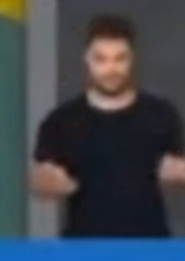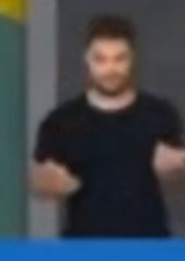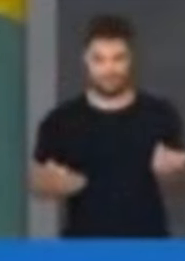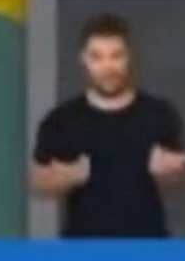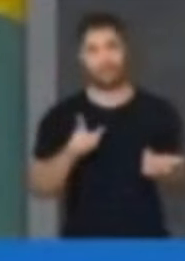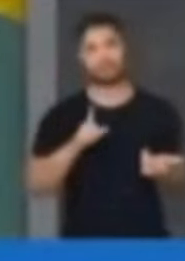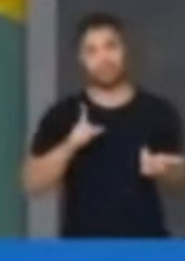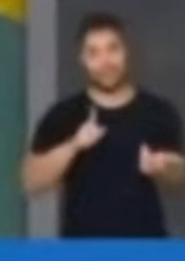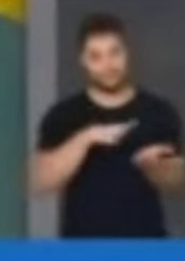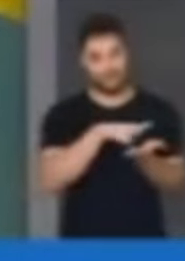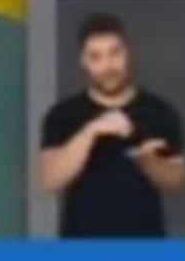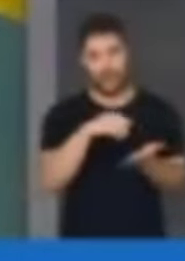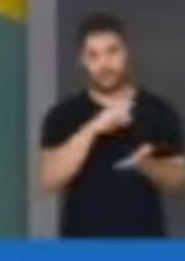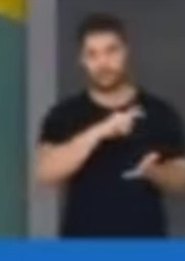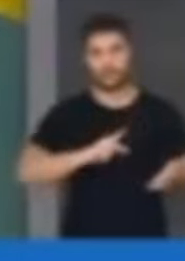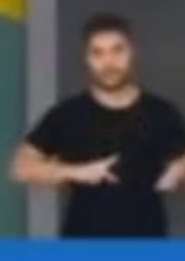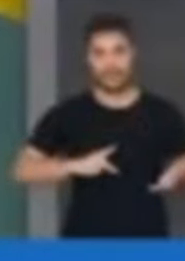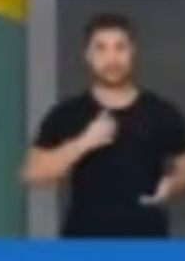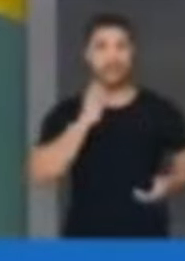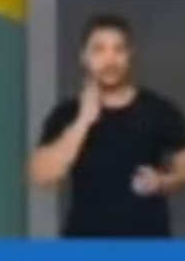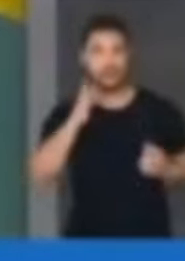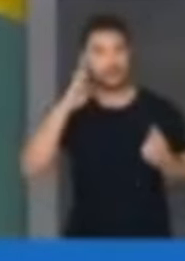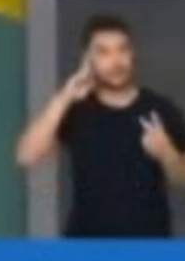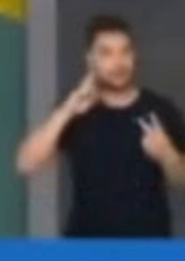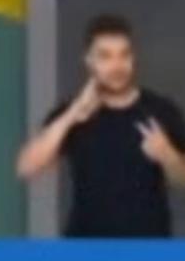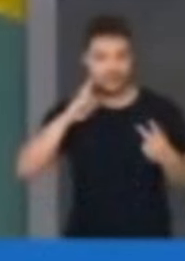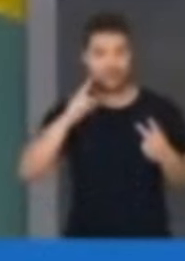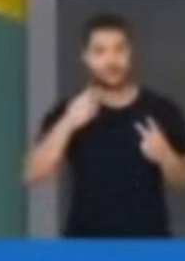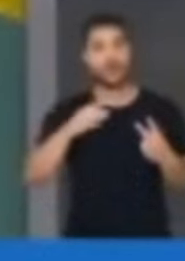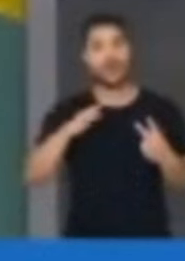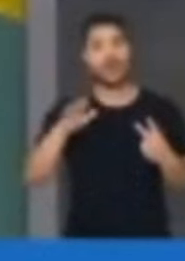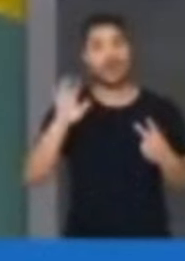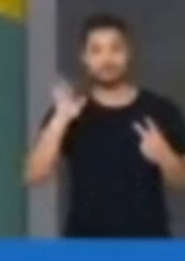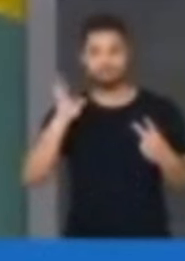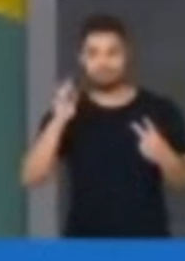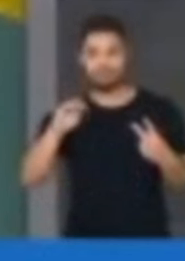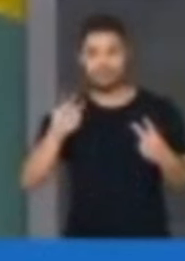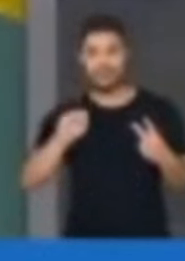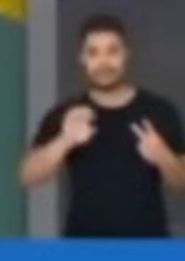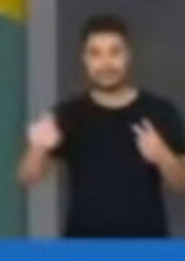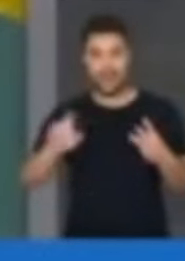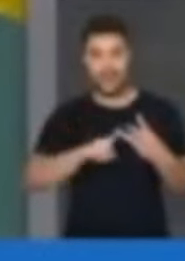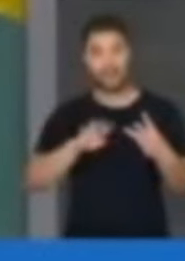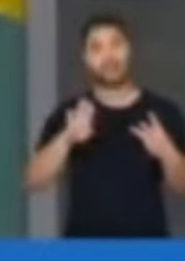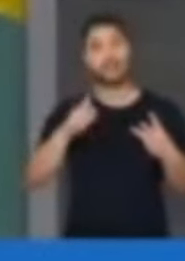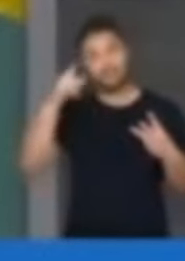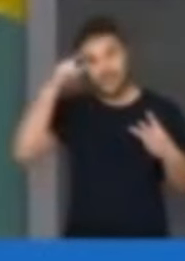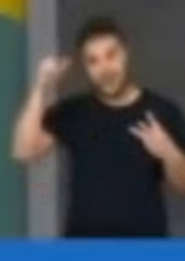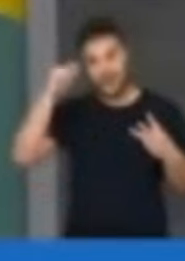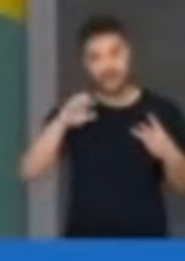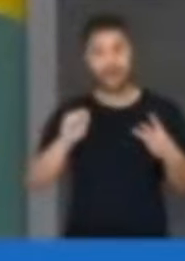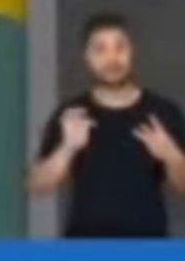enviado cópia para o presidente Arthur Lira, Rodrigo Pacheco, Carmen Lúcia do TSE e Barroso do STF.